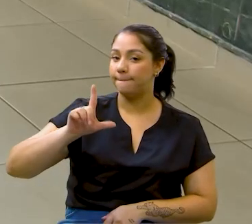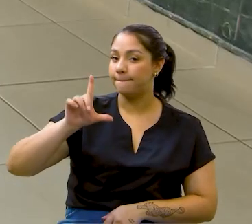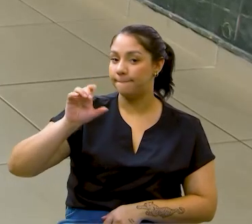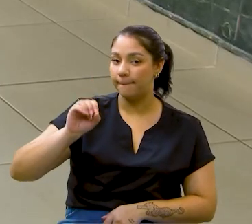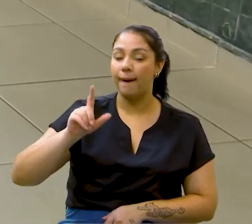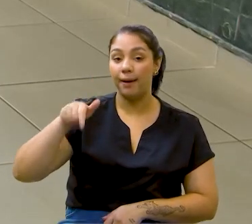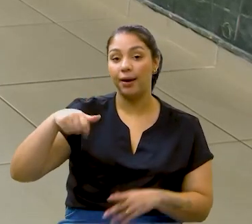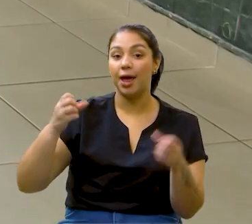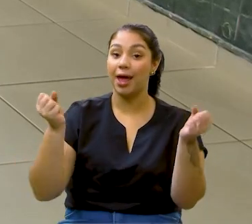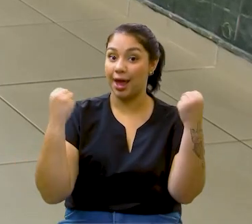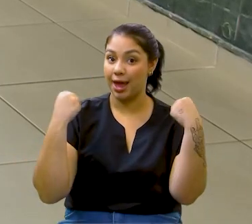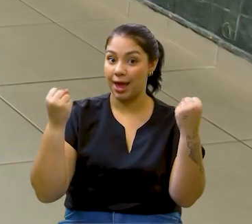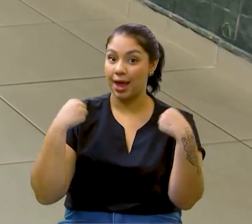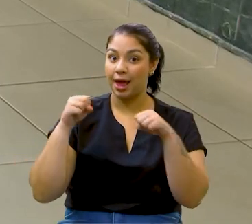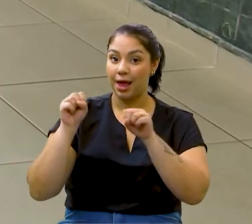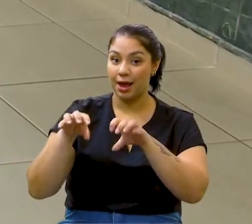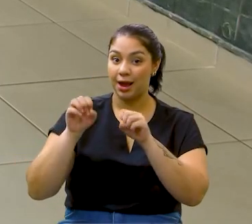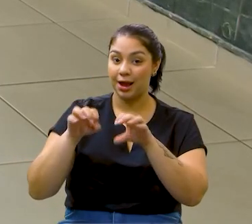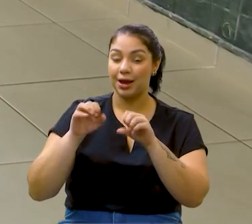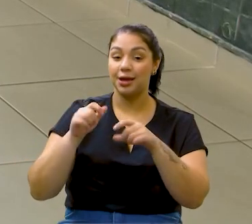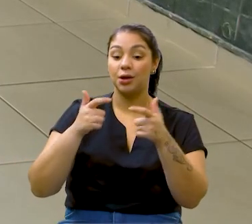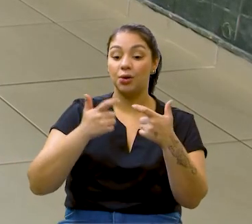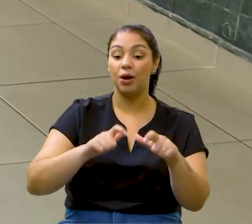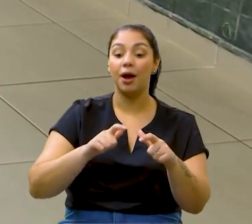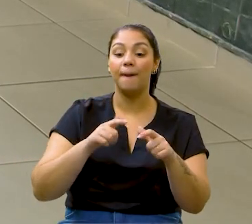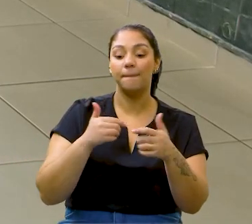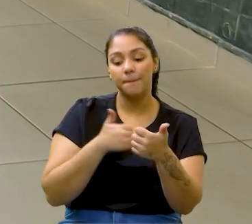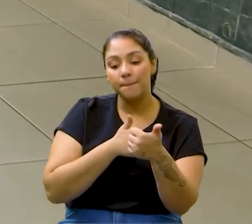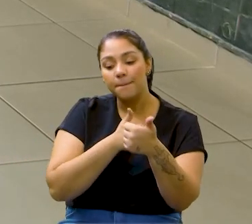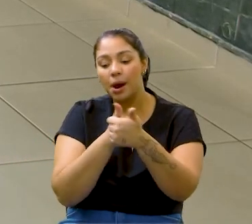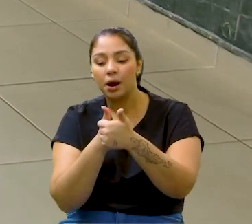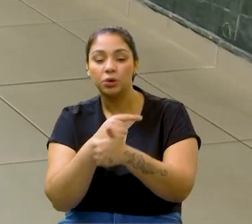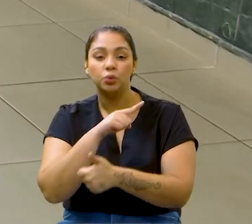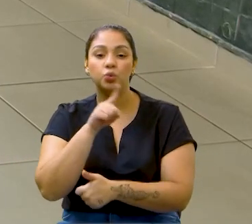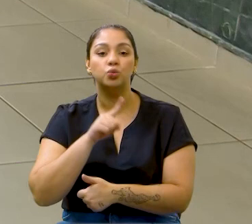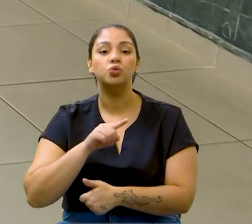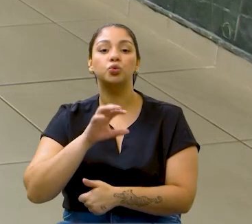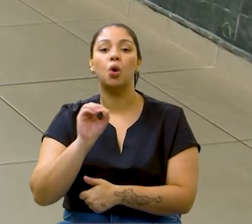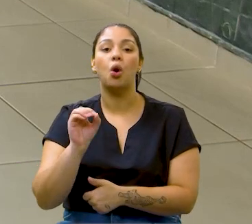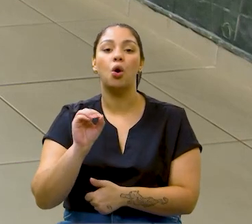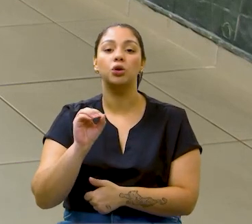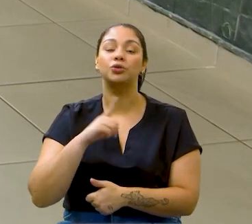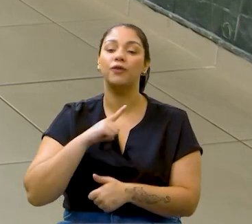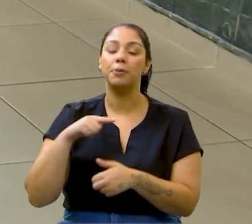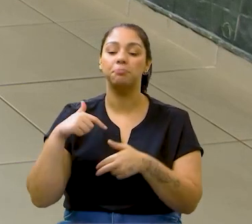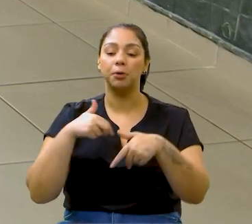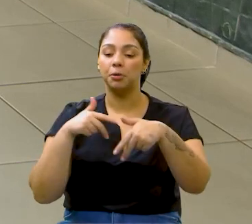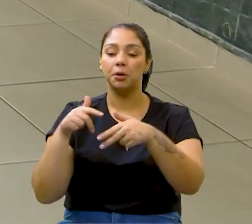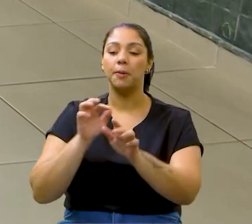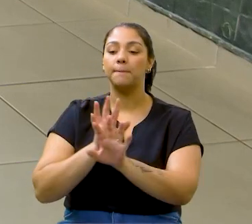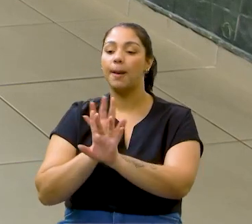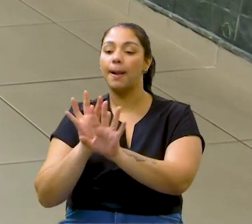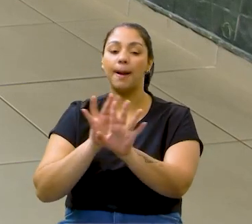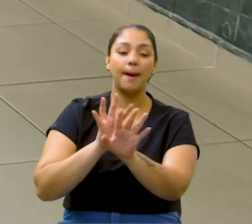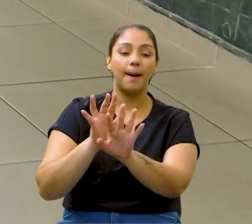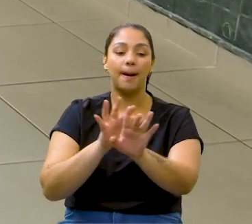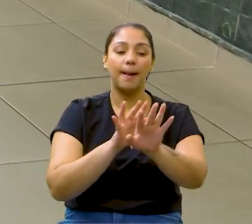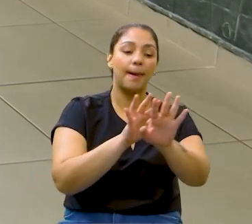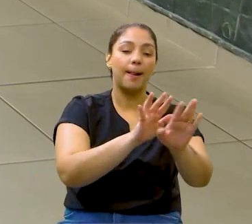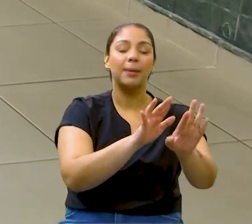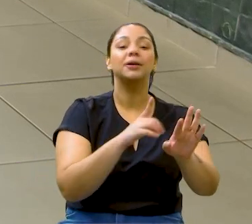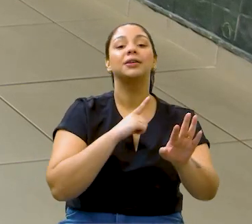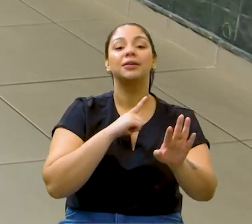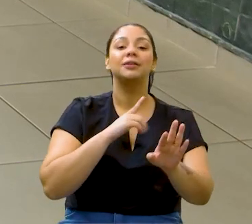e normalmente as aulas acontecem aqui perto no Parque Ecológico. Então as crianças vão andando até lá. Então eles têm aula de handebol,